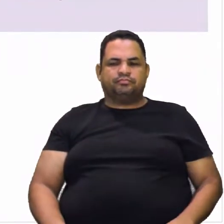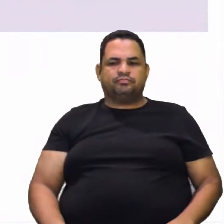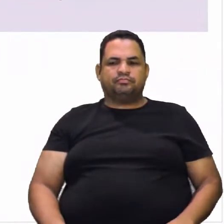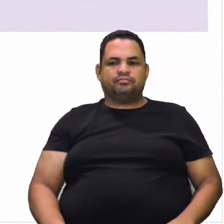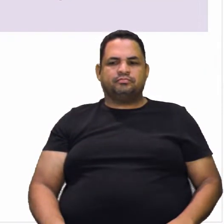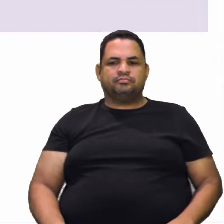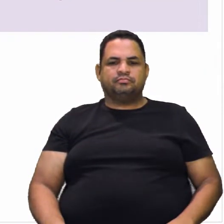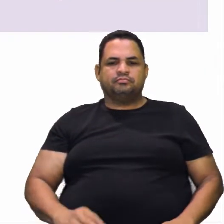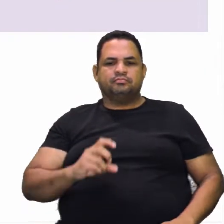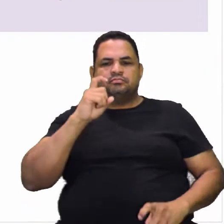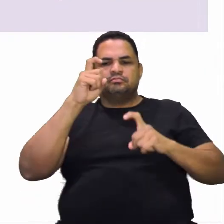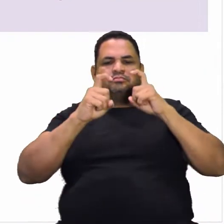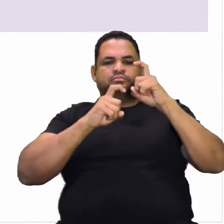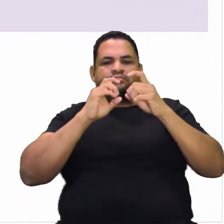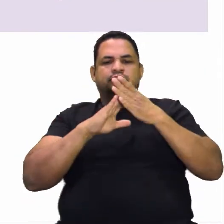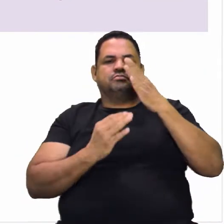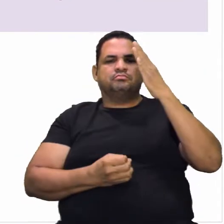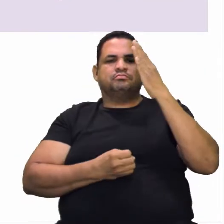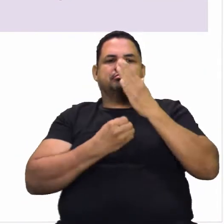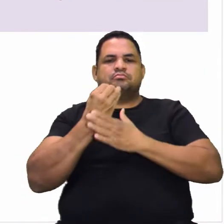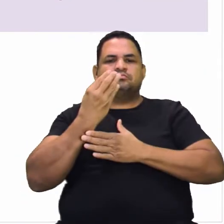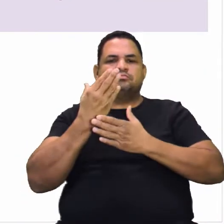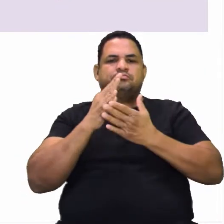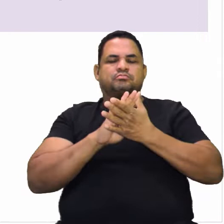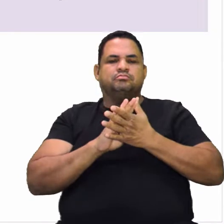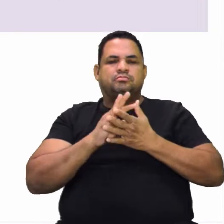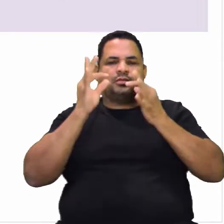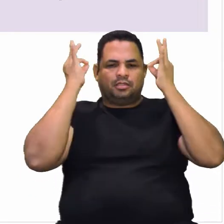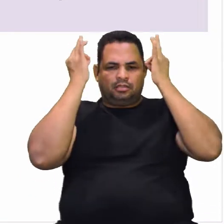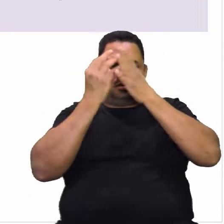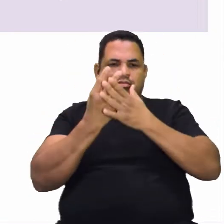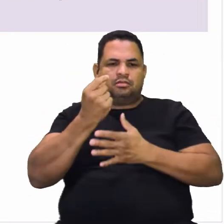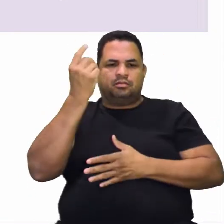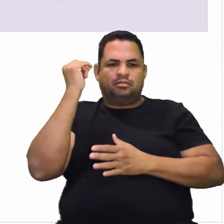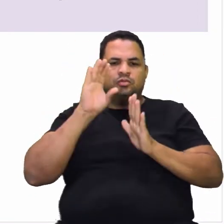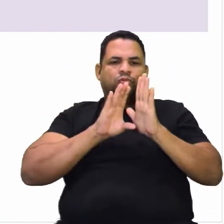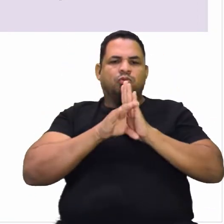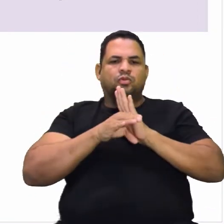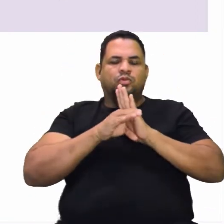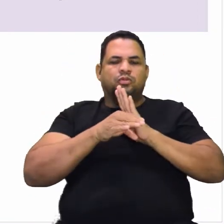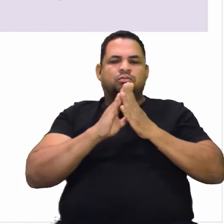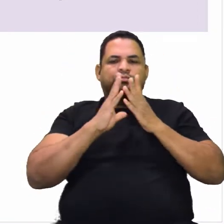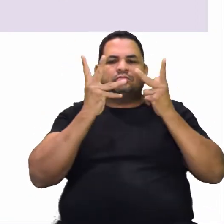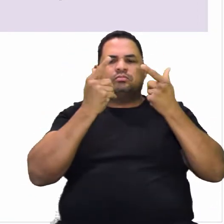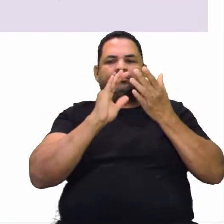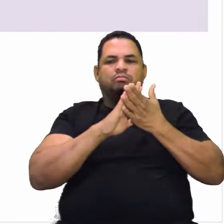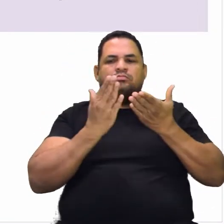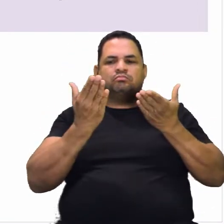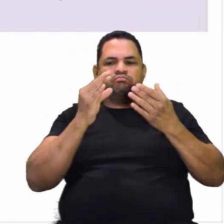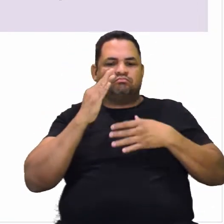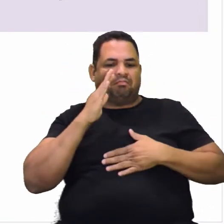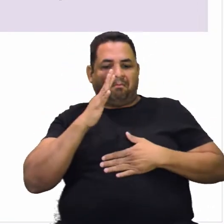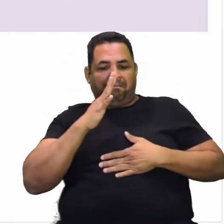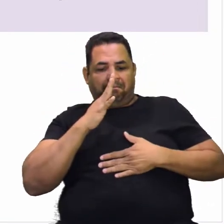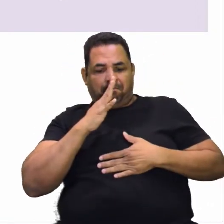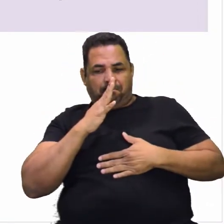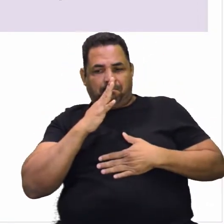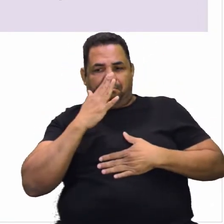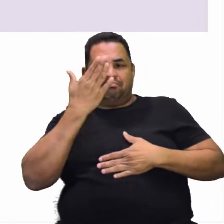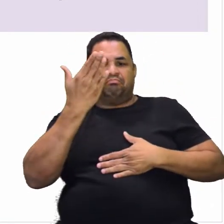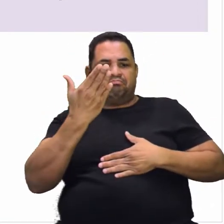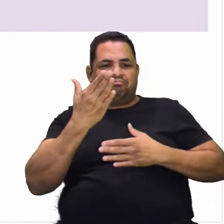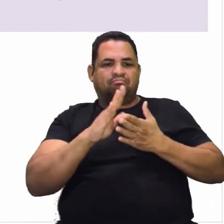Essa preocupação surge na Grécia Antiga. O conceito grego de beleza pode ser admirado